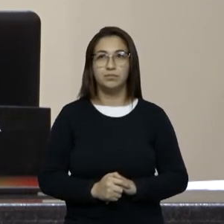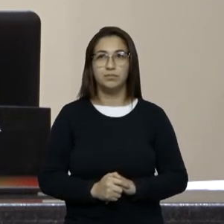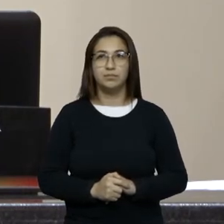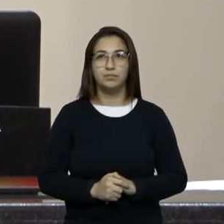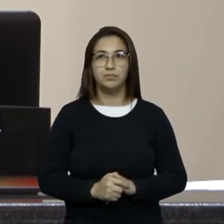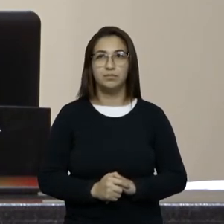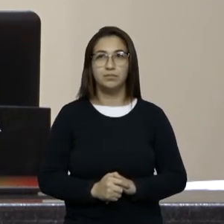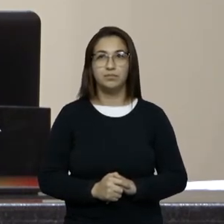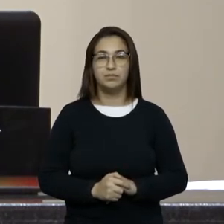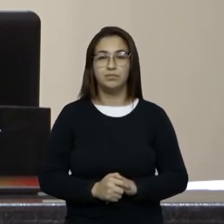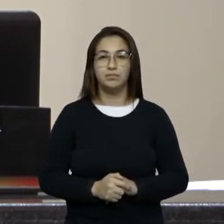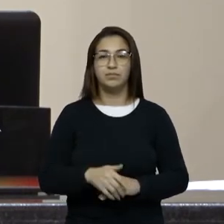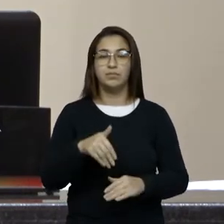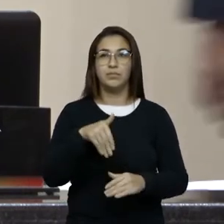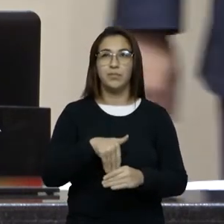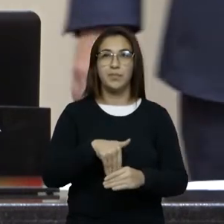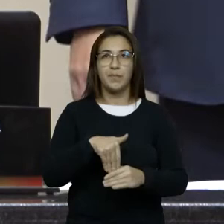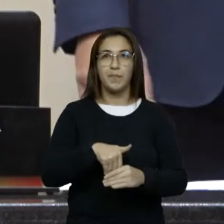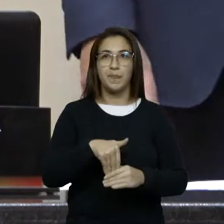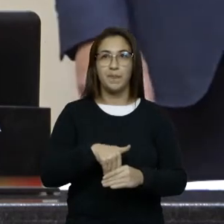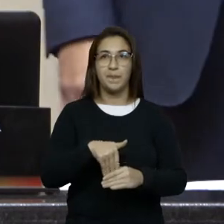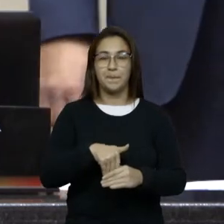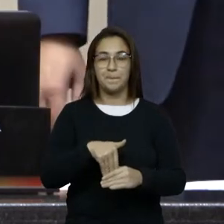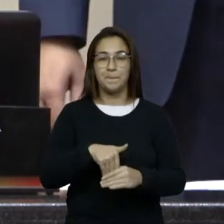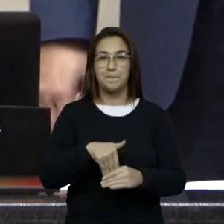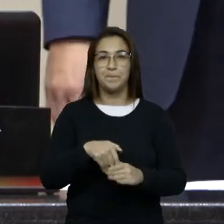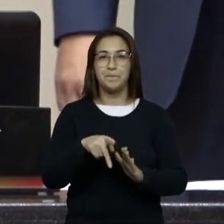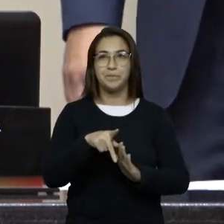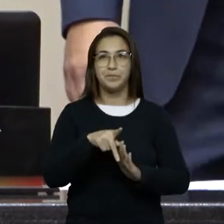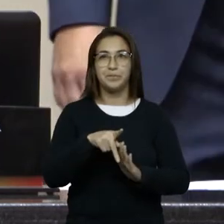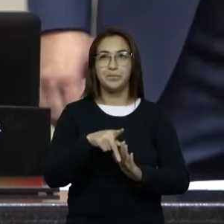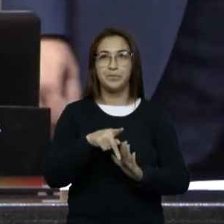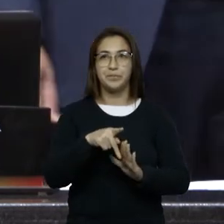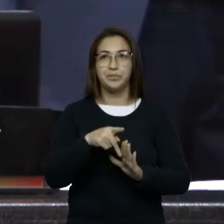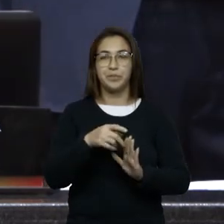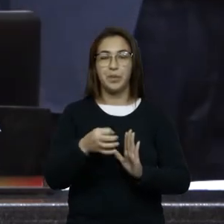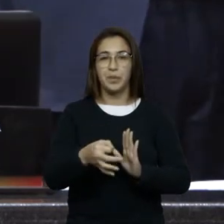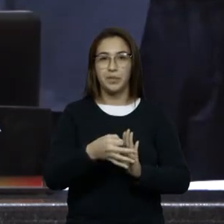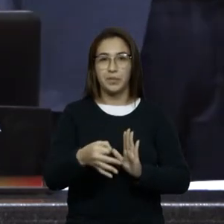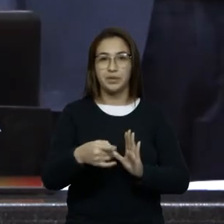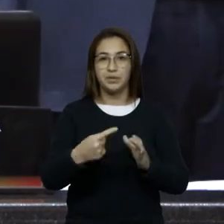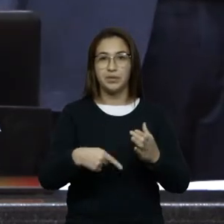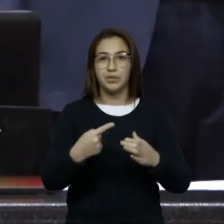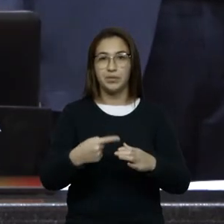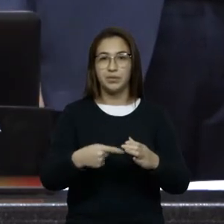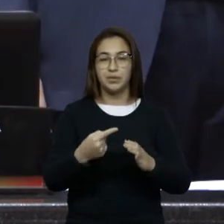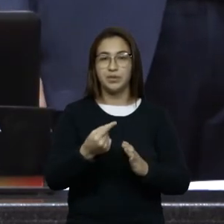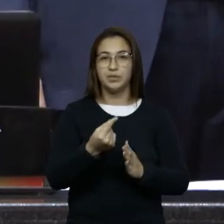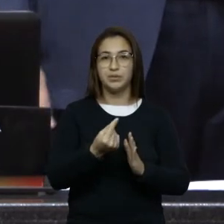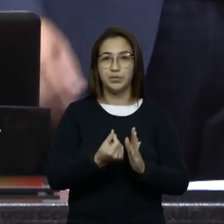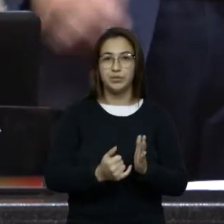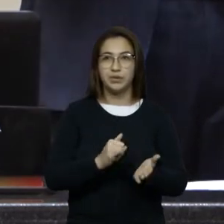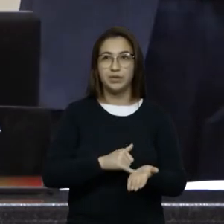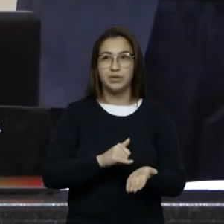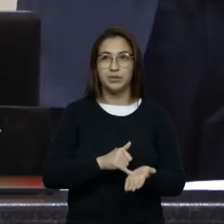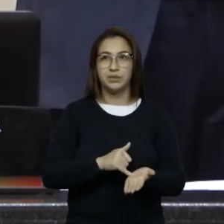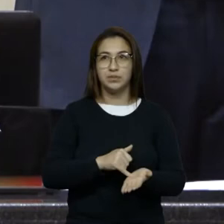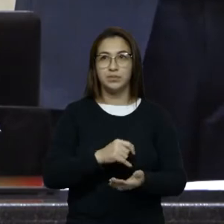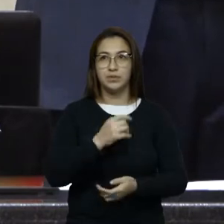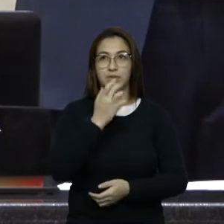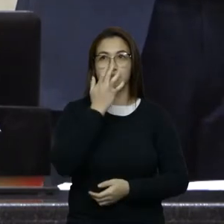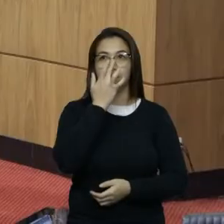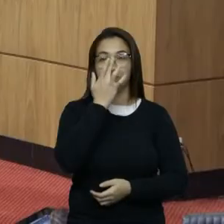em votação o parecer da comissão de Finanças e tributação